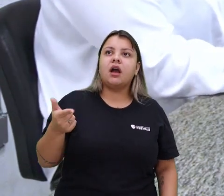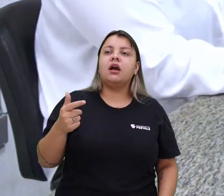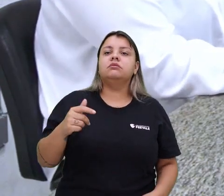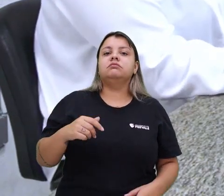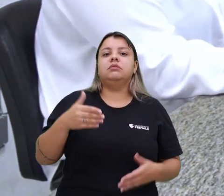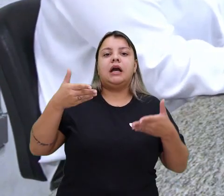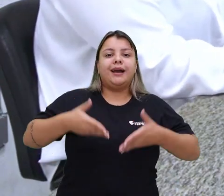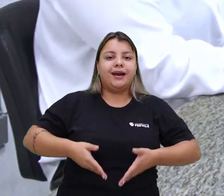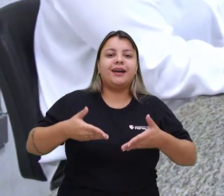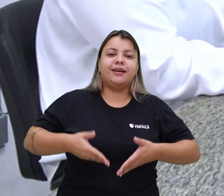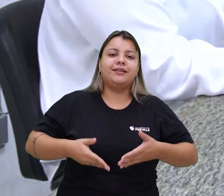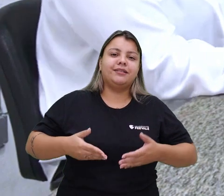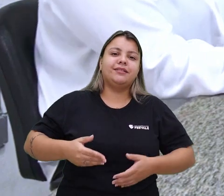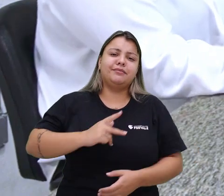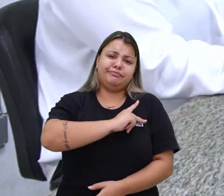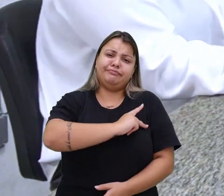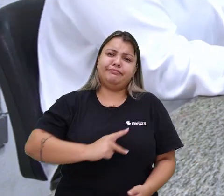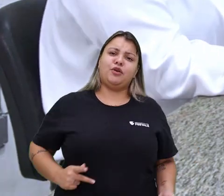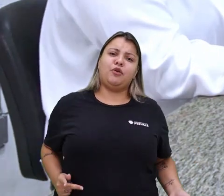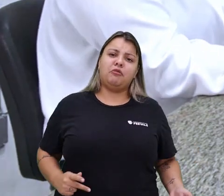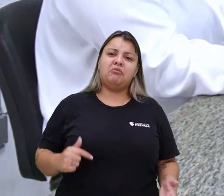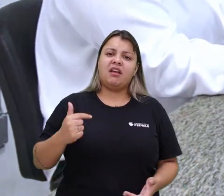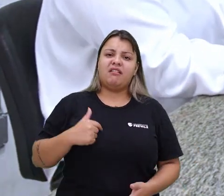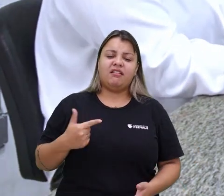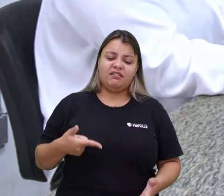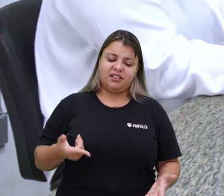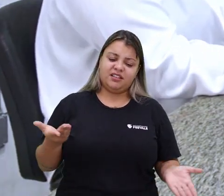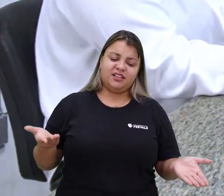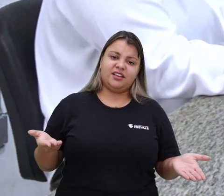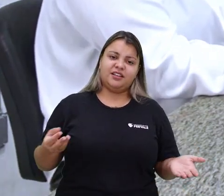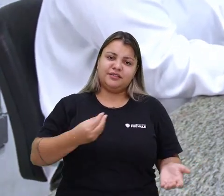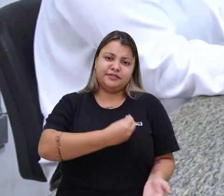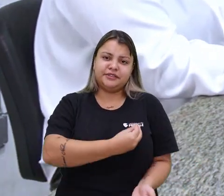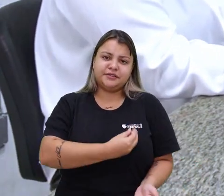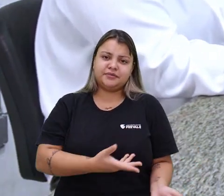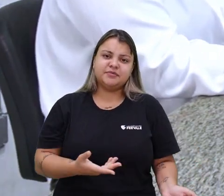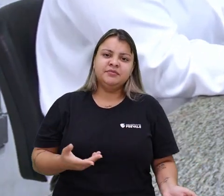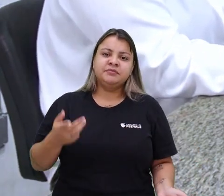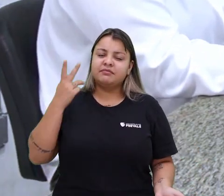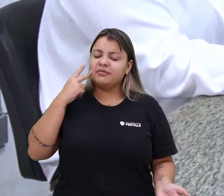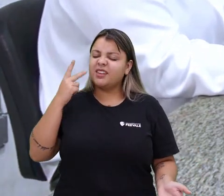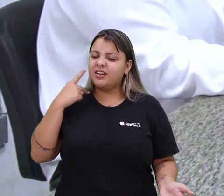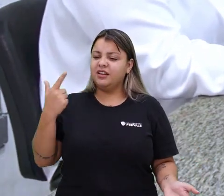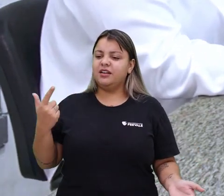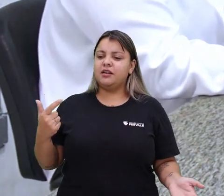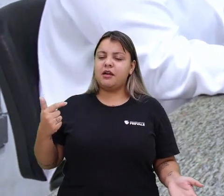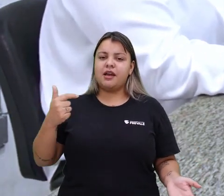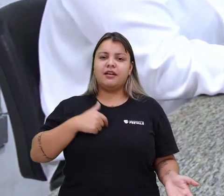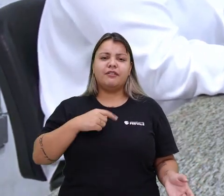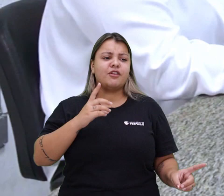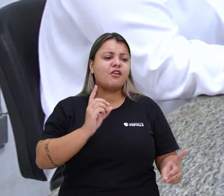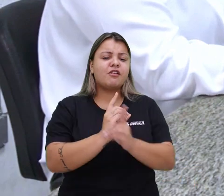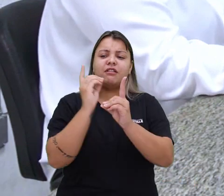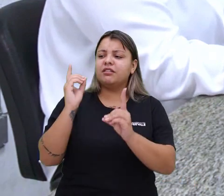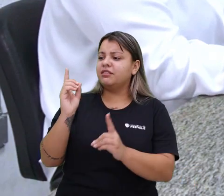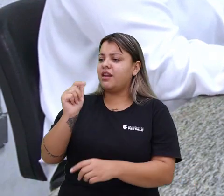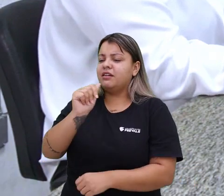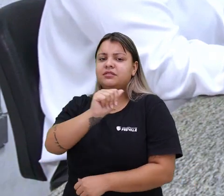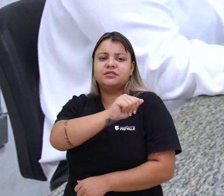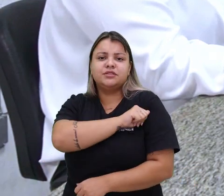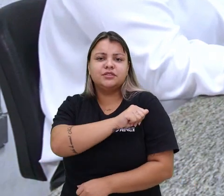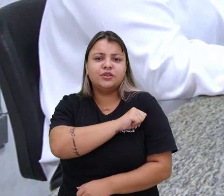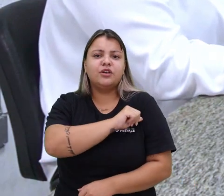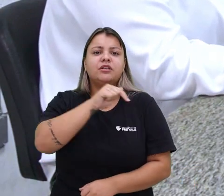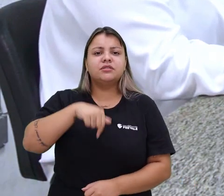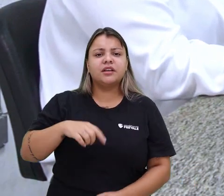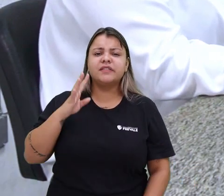pensei bom aqui eu tô chão aqui é eu vou encontrar alunos né então vai